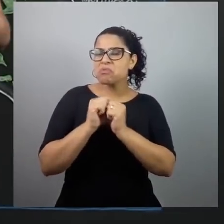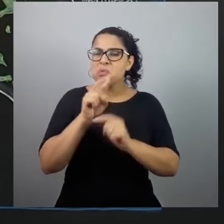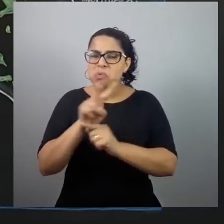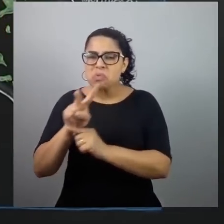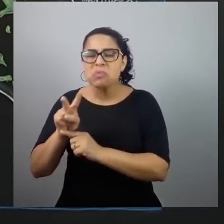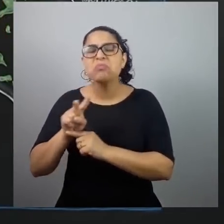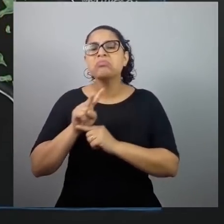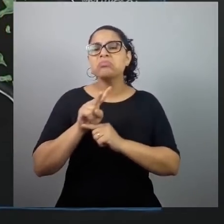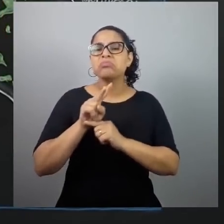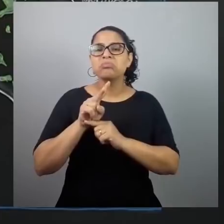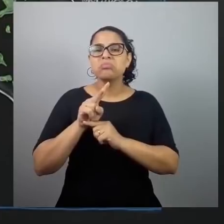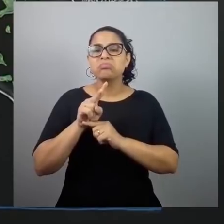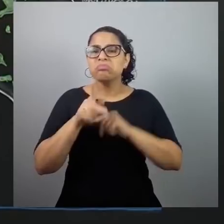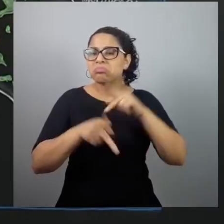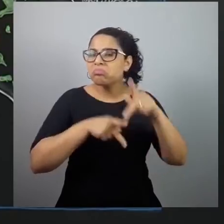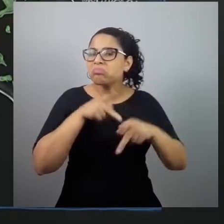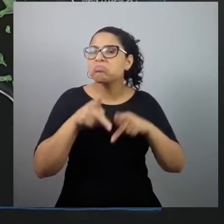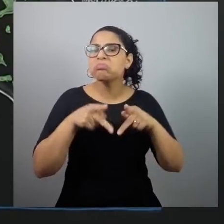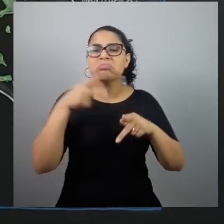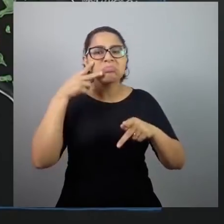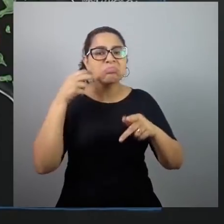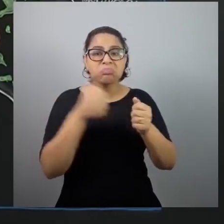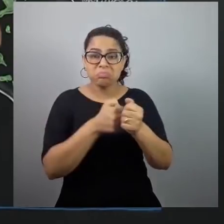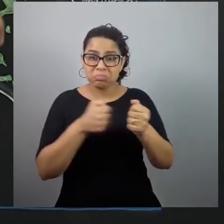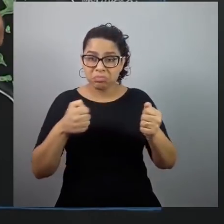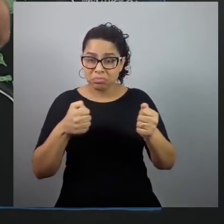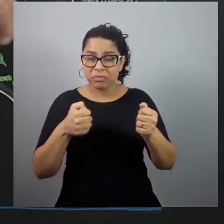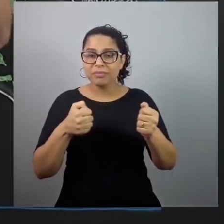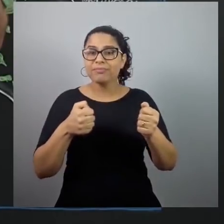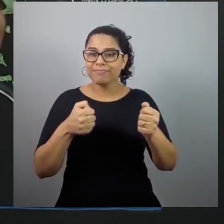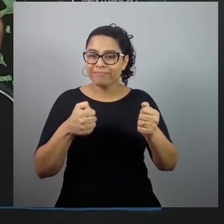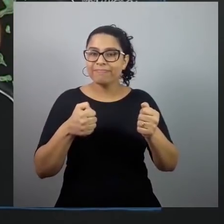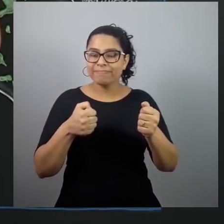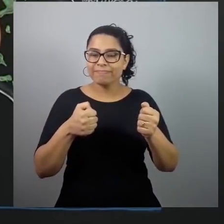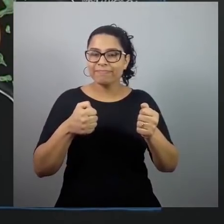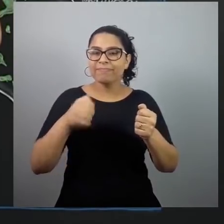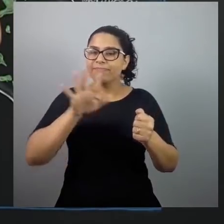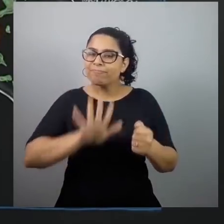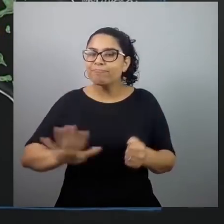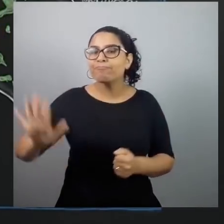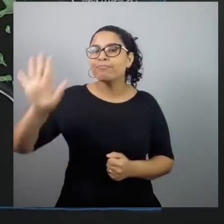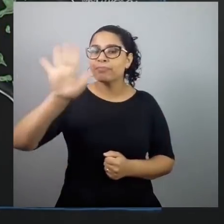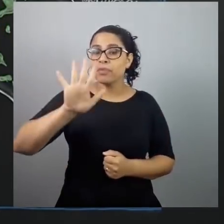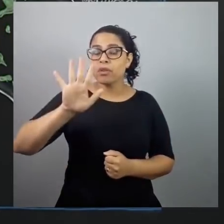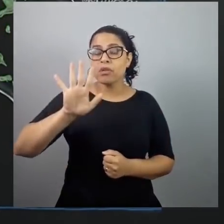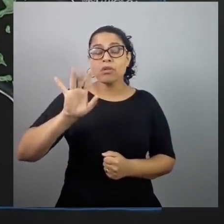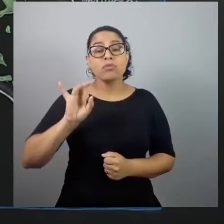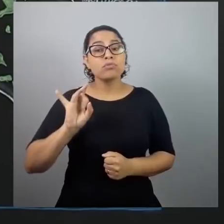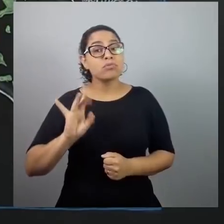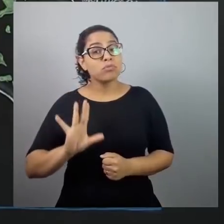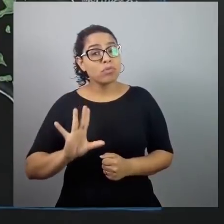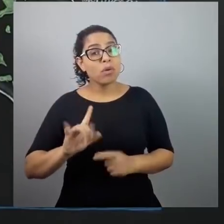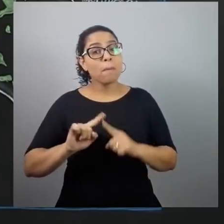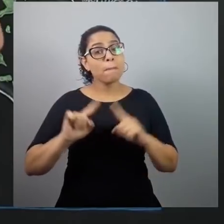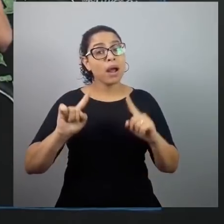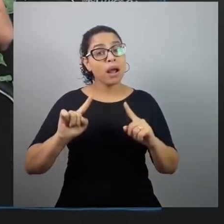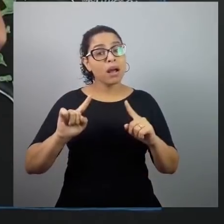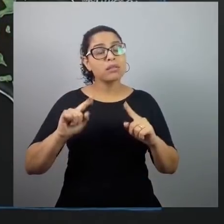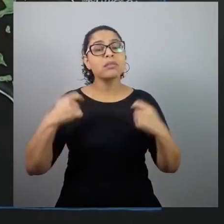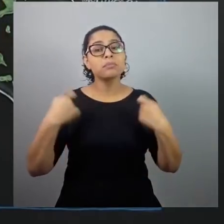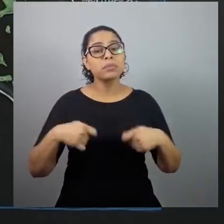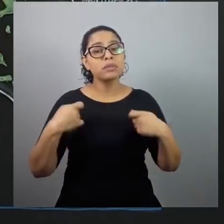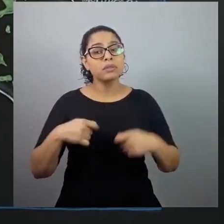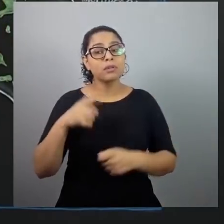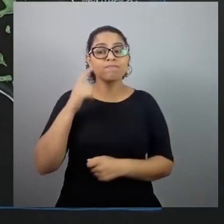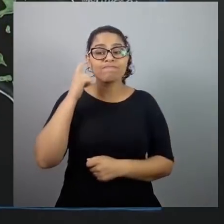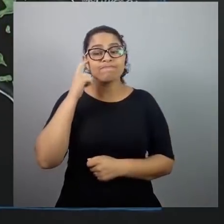Está trazendo essas populações para a integração nacional, como se dizia. Só que, de novo, a gente tem que desconfiar um